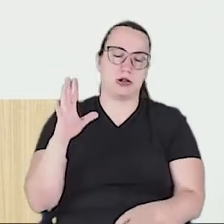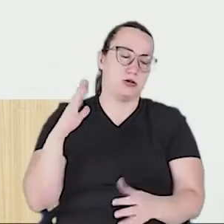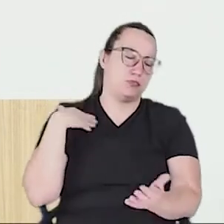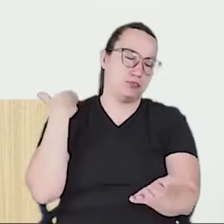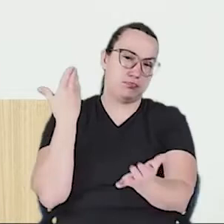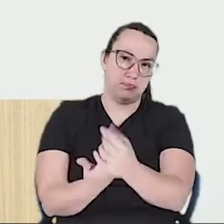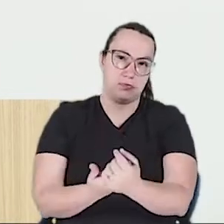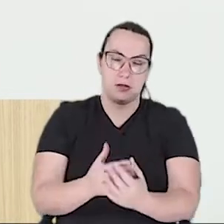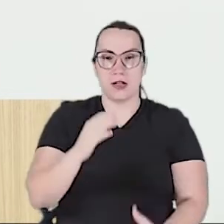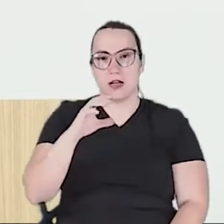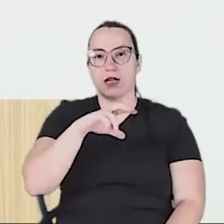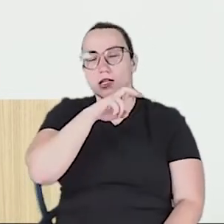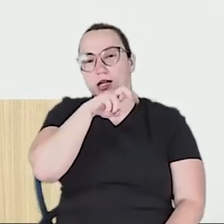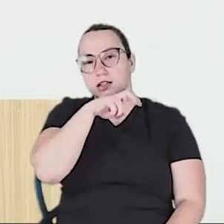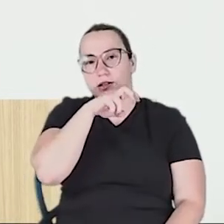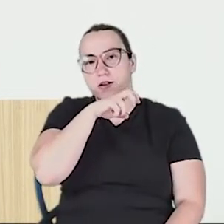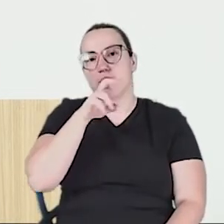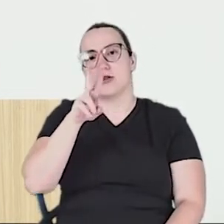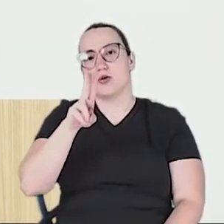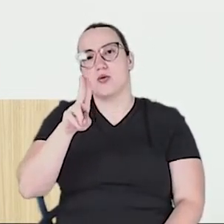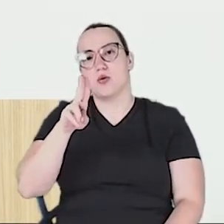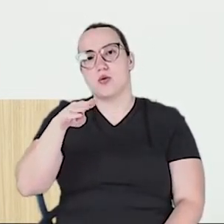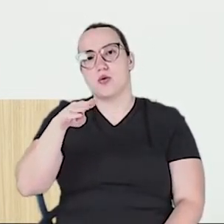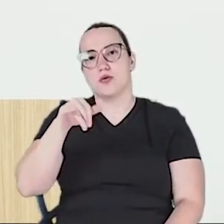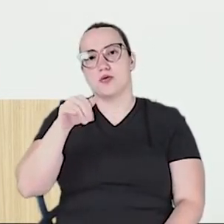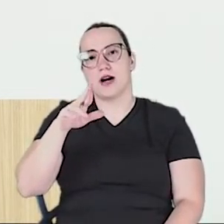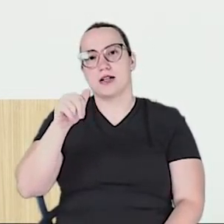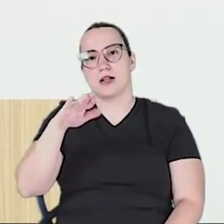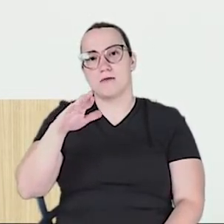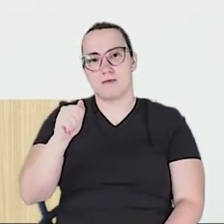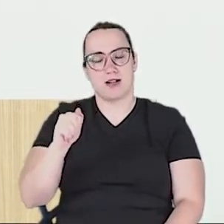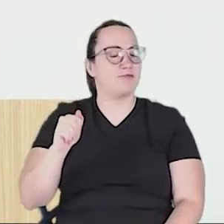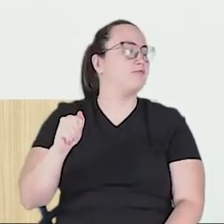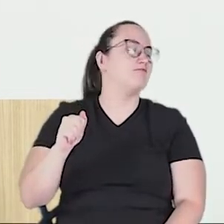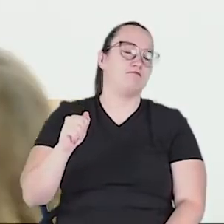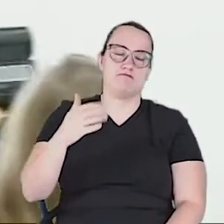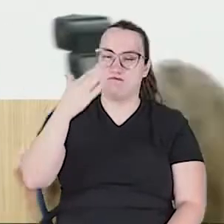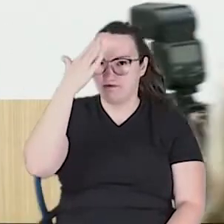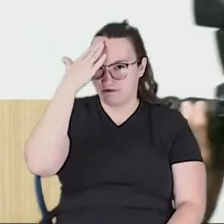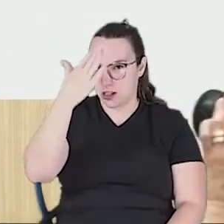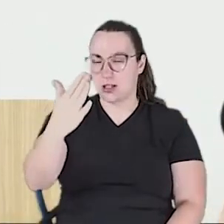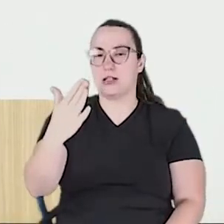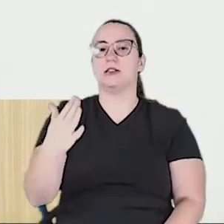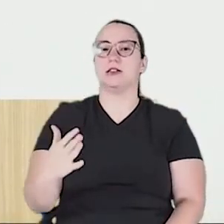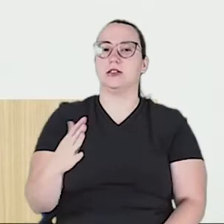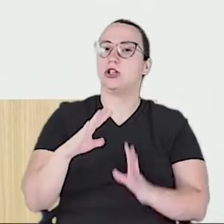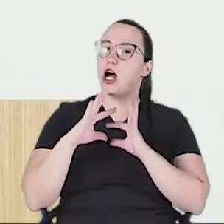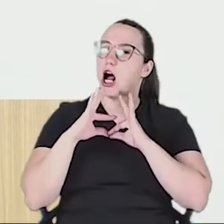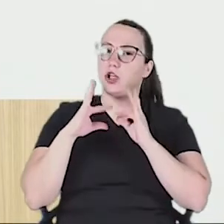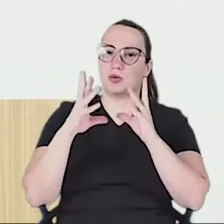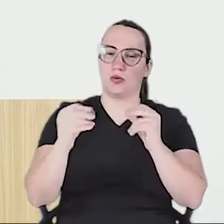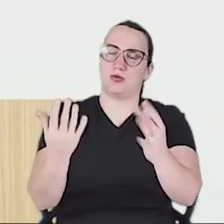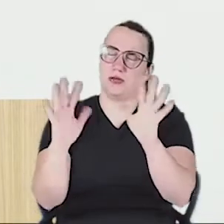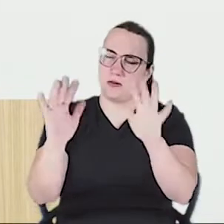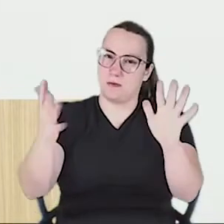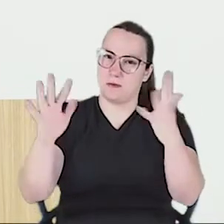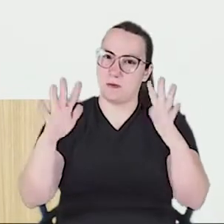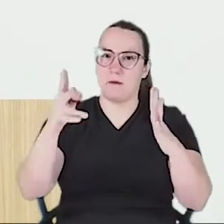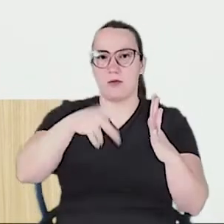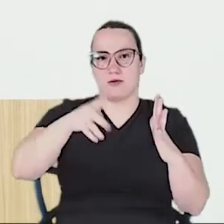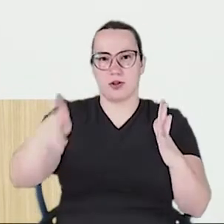Cascavel e Umuarama. Então, vai um agradecimento e um parabenizo a todos os professores.